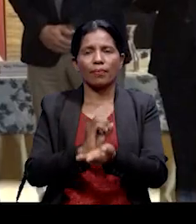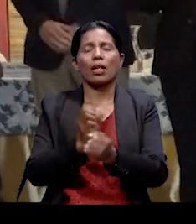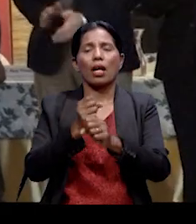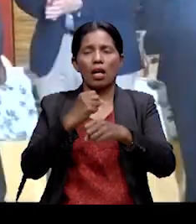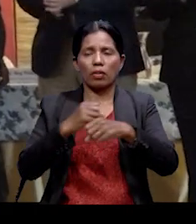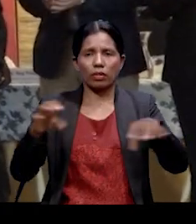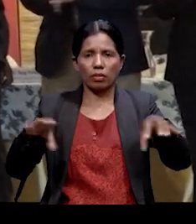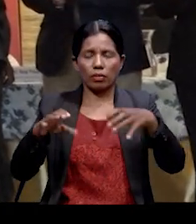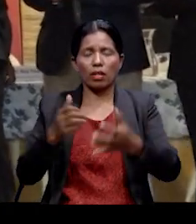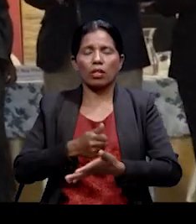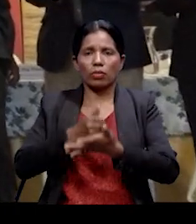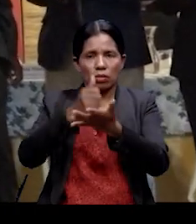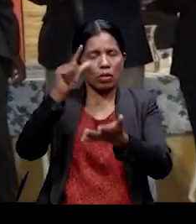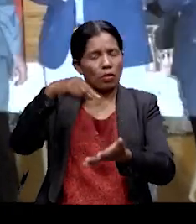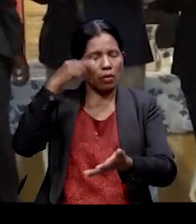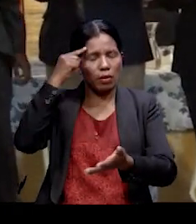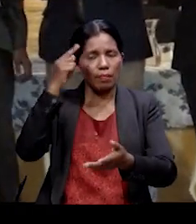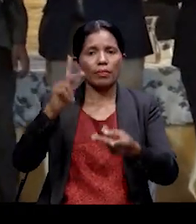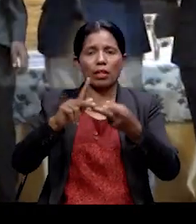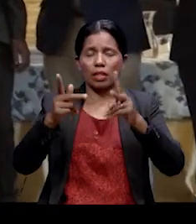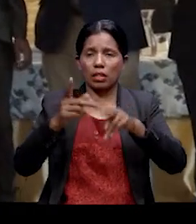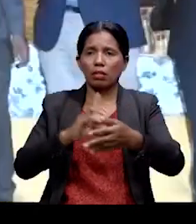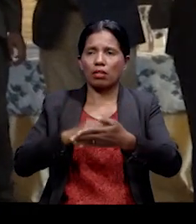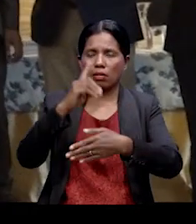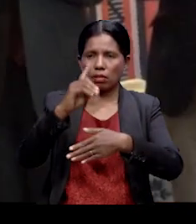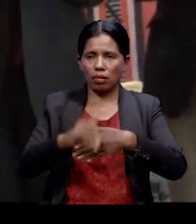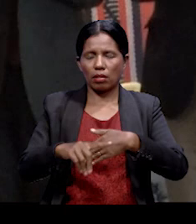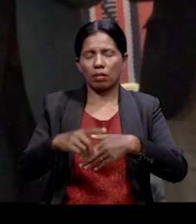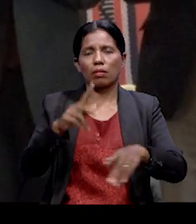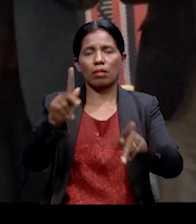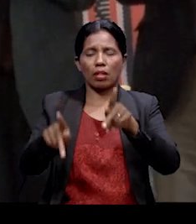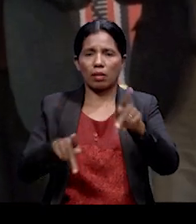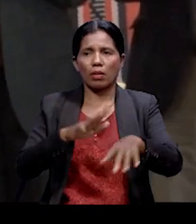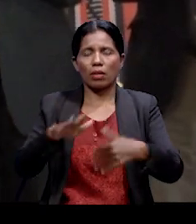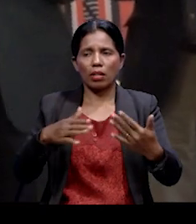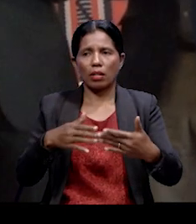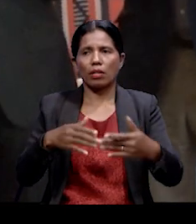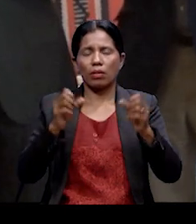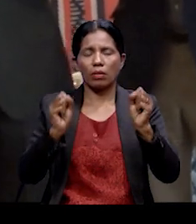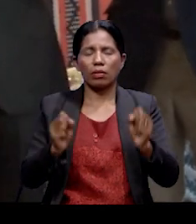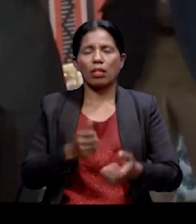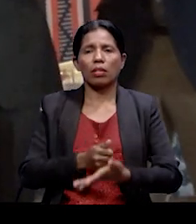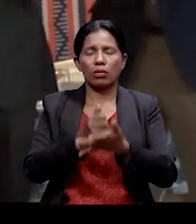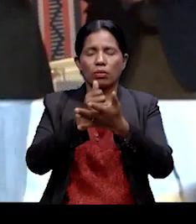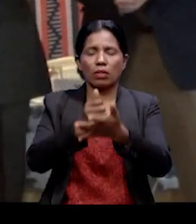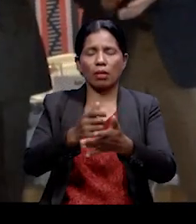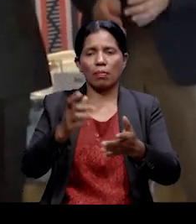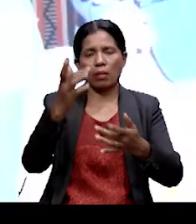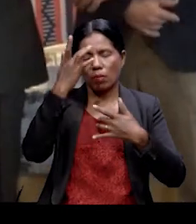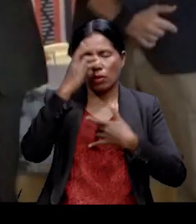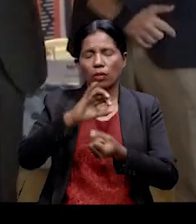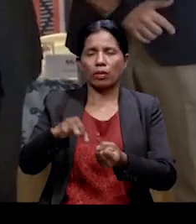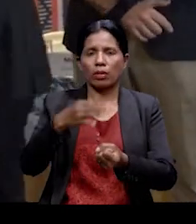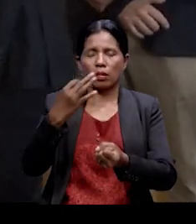nejo de Tulum Governo, parceiro desenvolvimento no sociedade civil, onde responde ba pandemia no plano